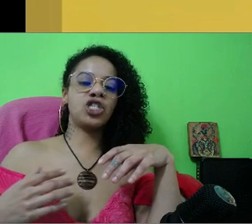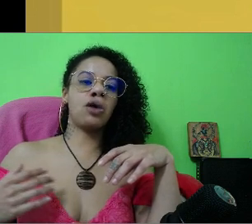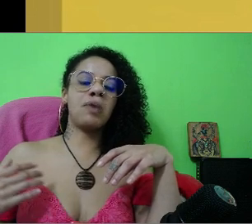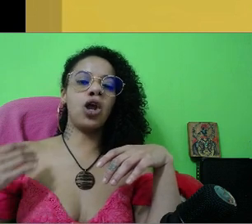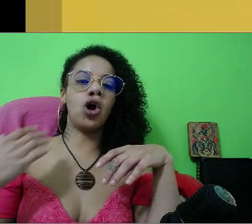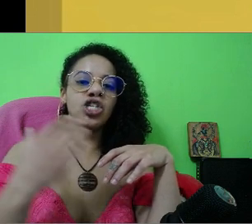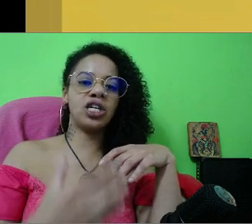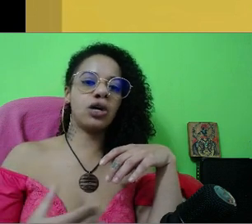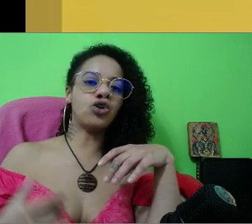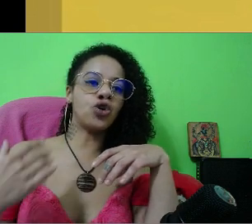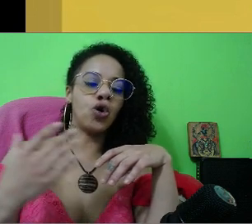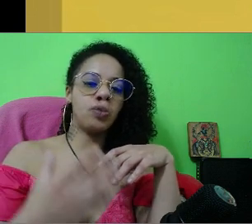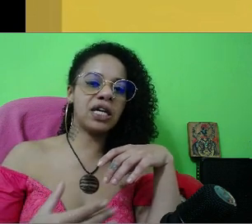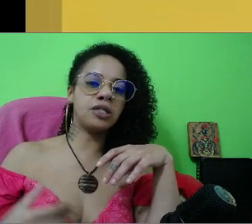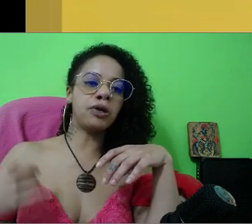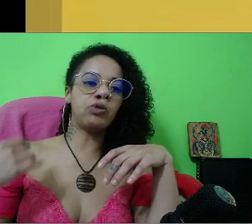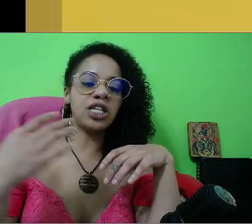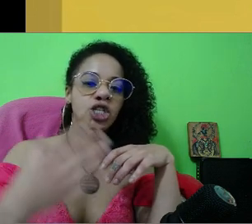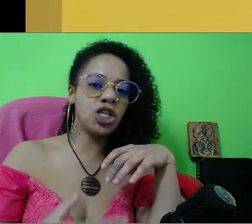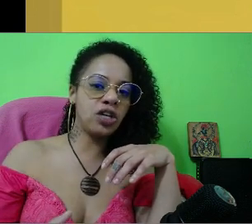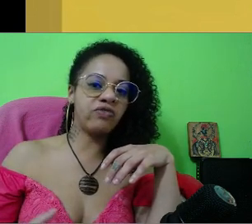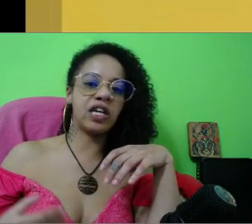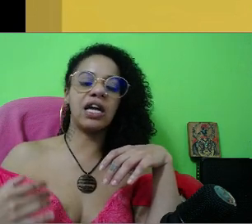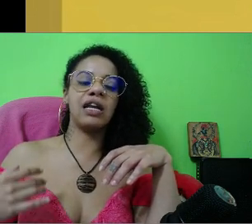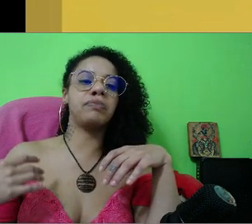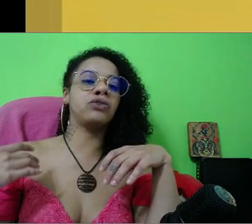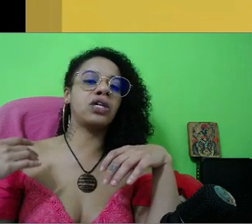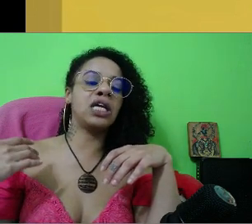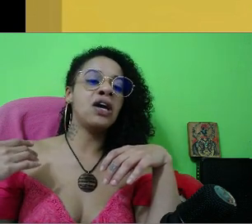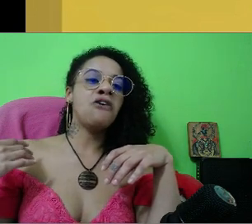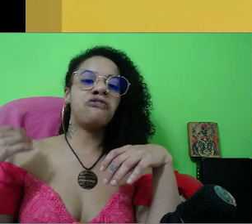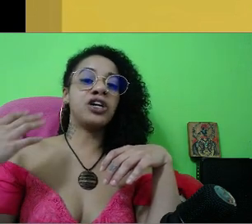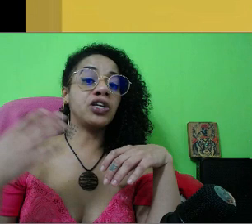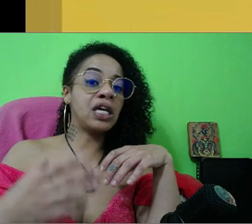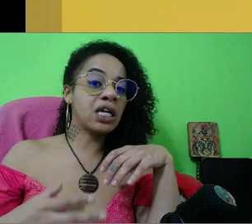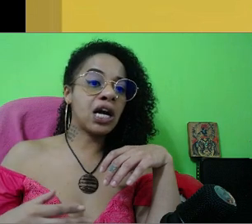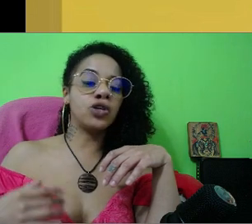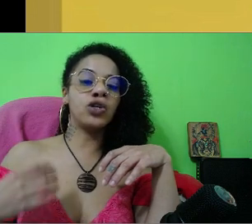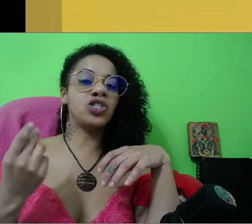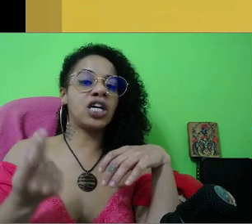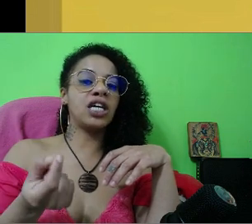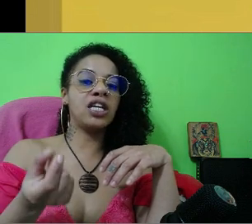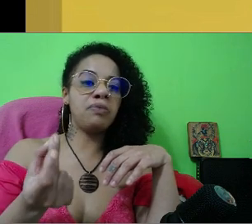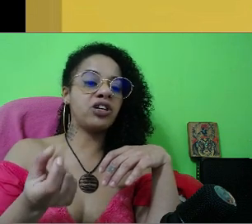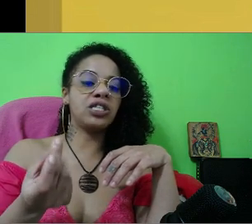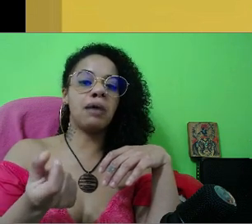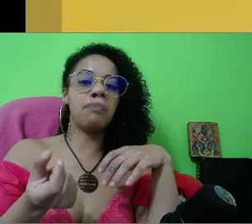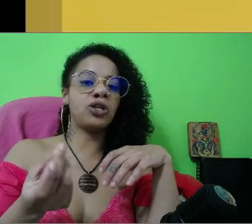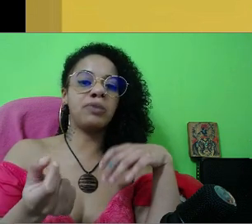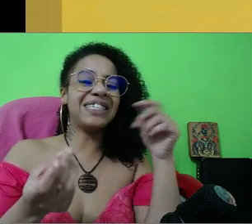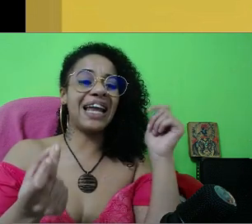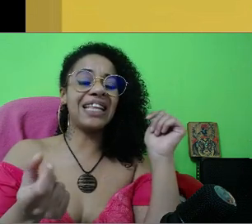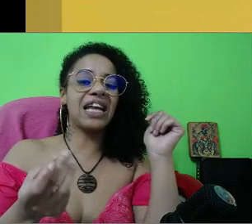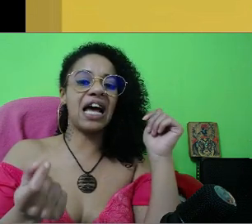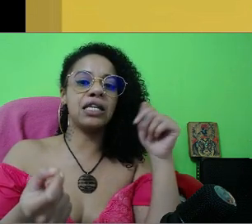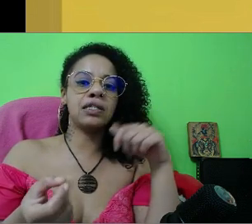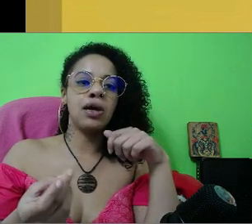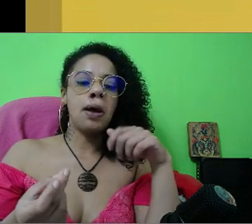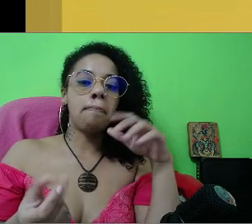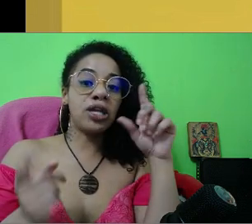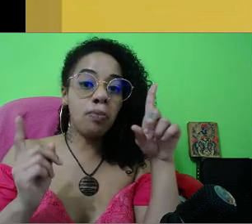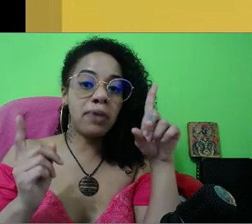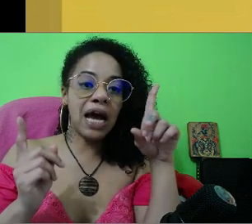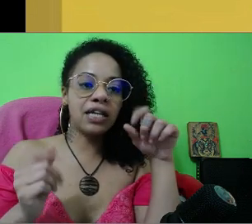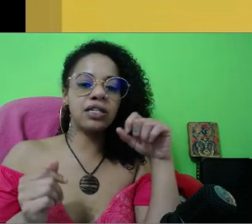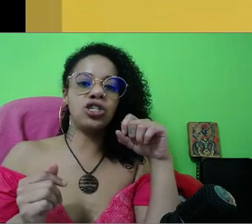porque a gente tem uma lógica Econômica especulativa né Lembrando que Fernando Henrique Cardoso já queria privatizar Petrobras lá